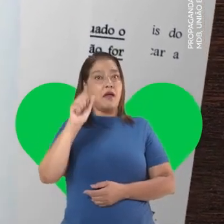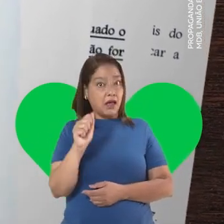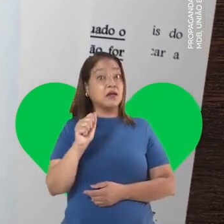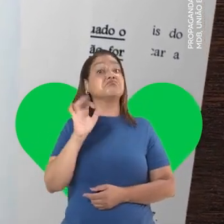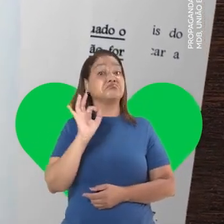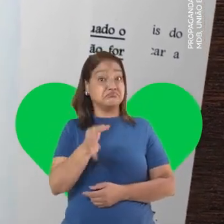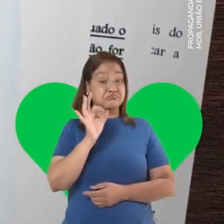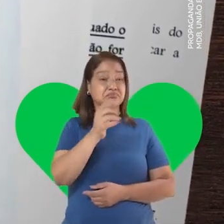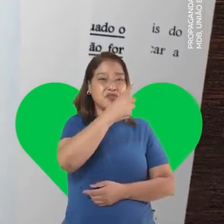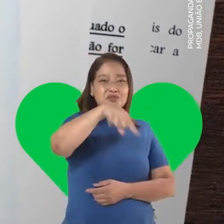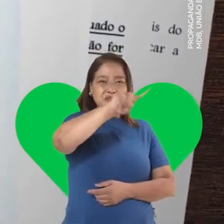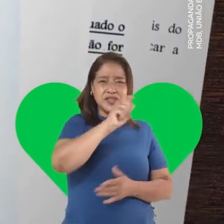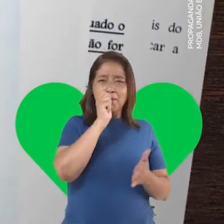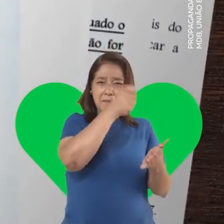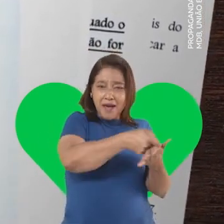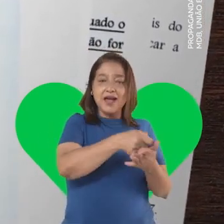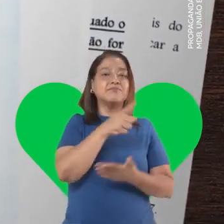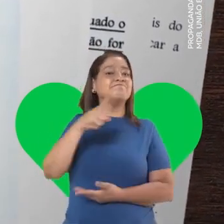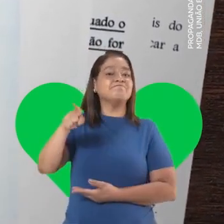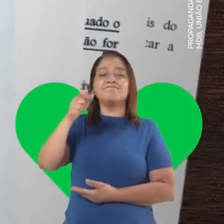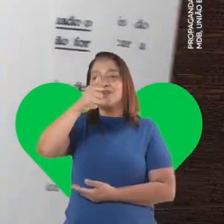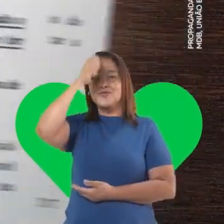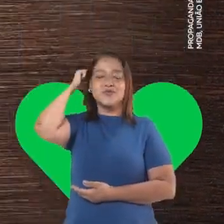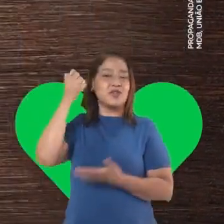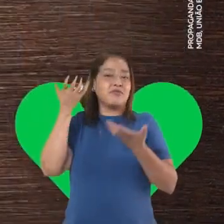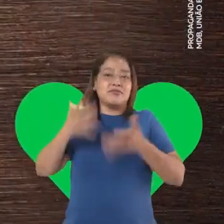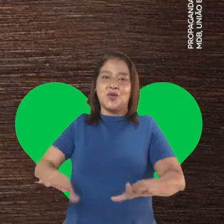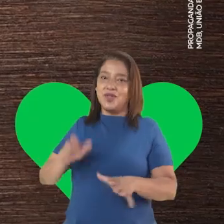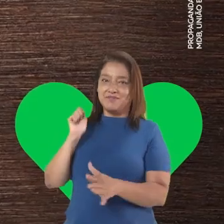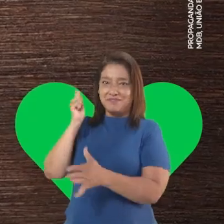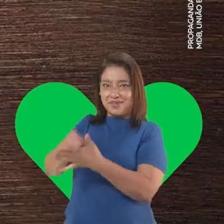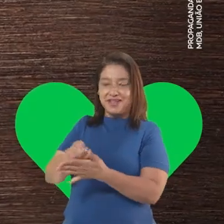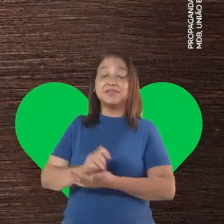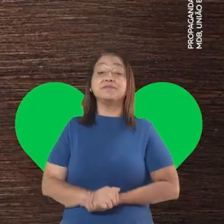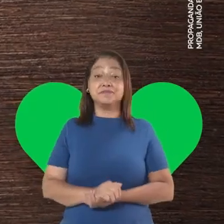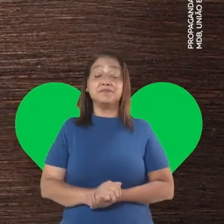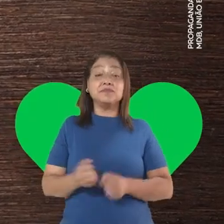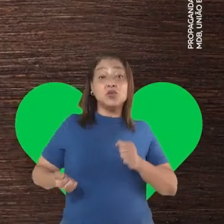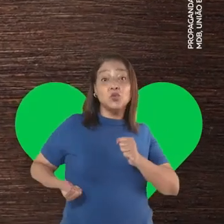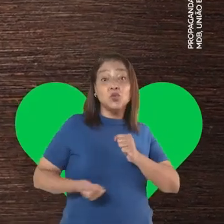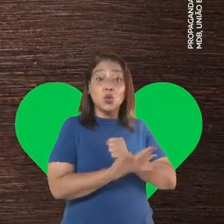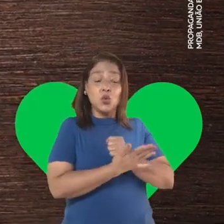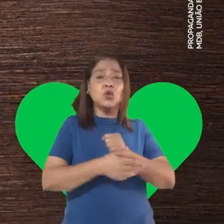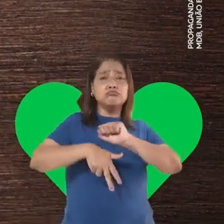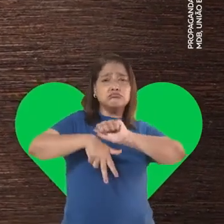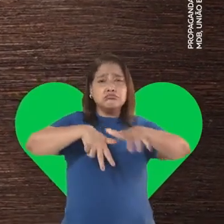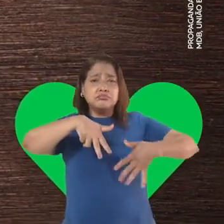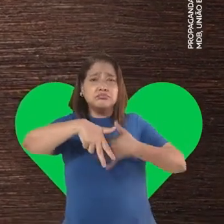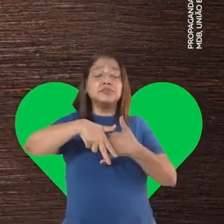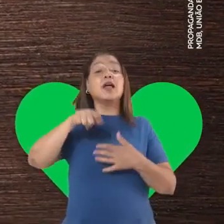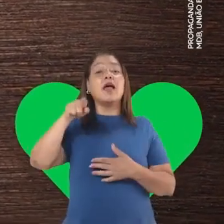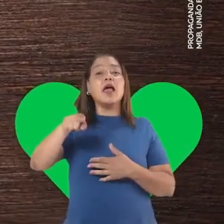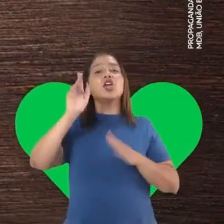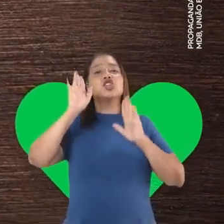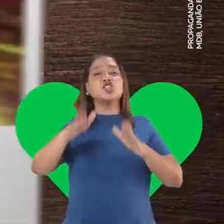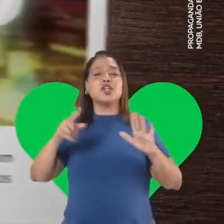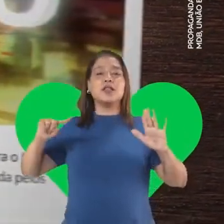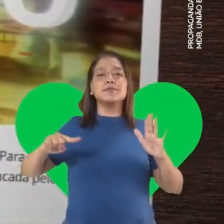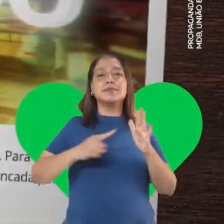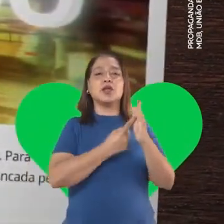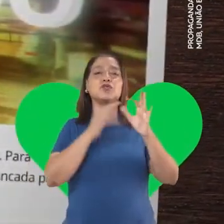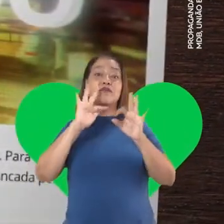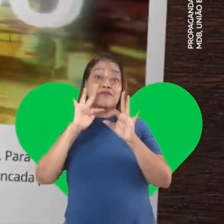os impostos que você paga, Alcides não quer pagar. Corrupção. Alcides foi denunciado no Fantástico